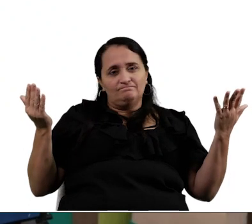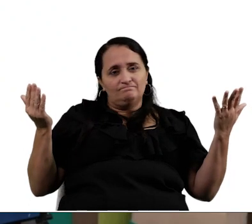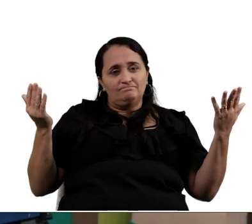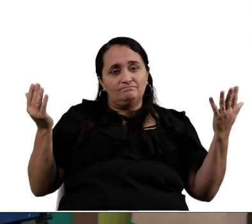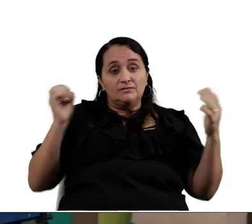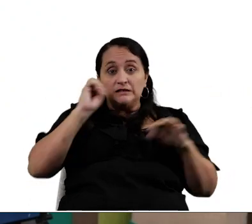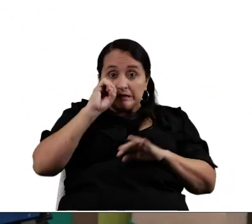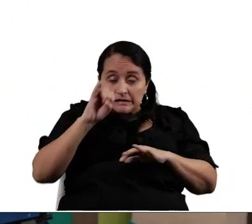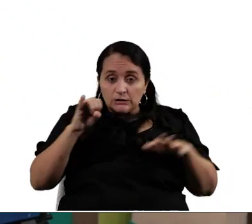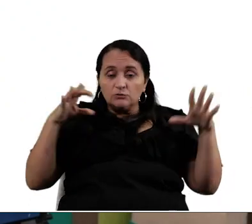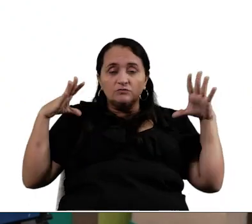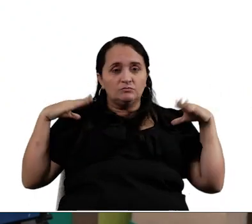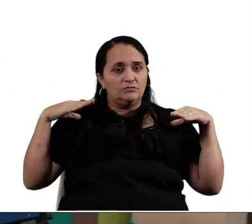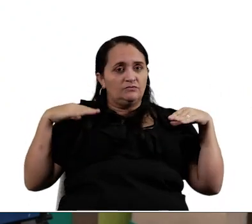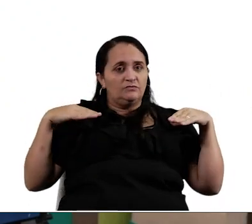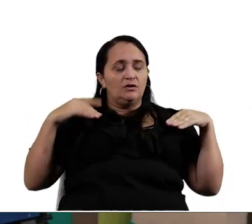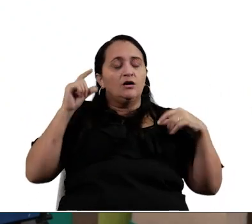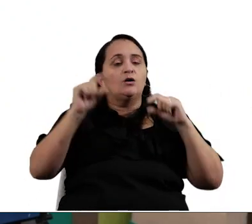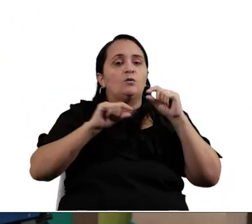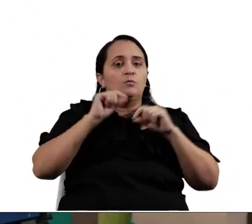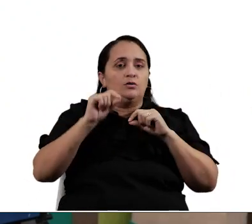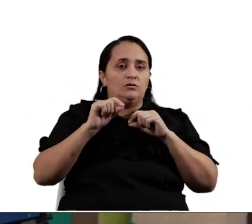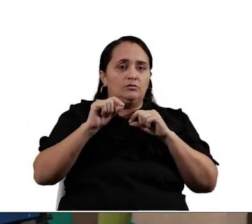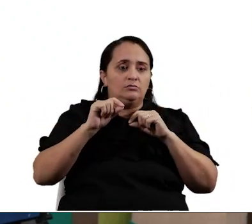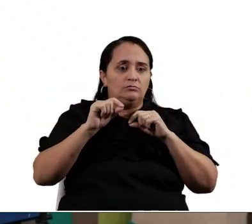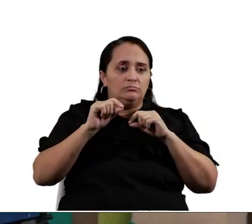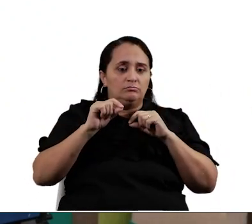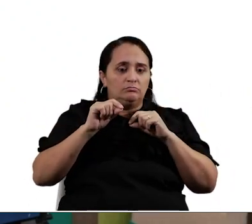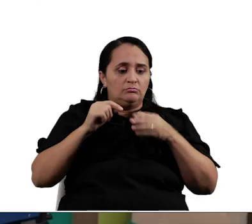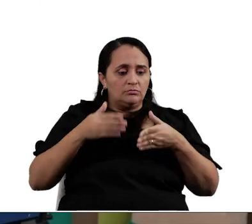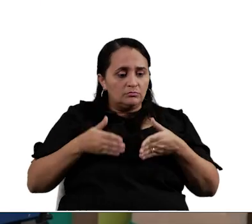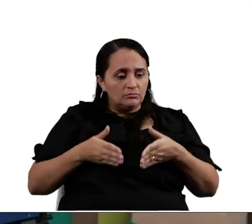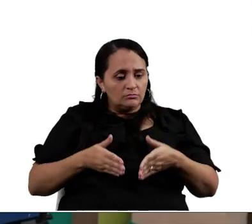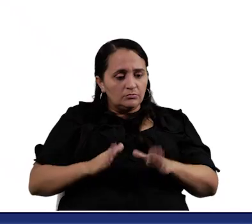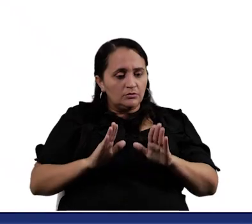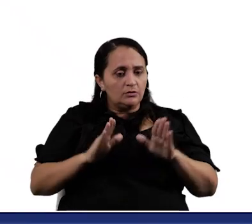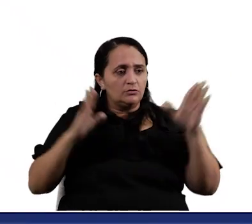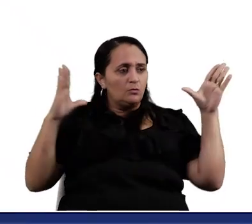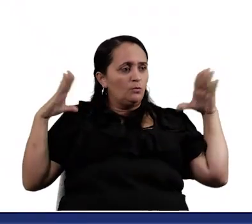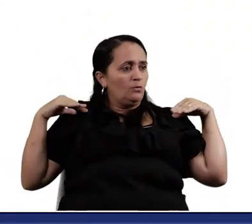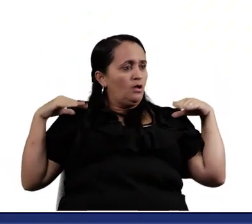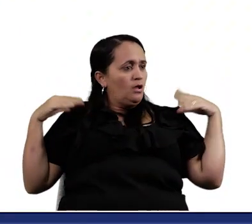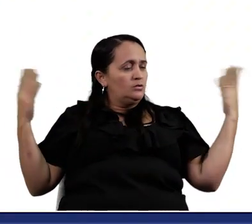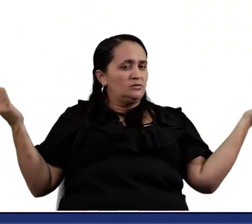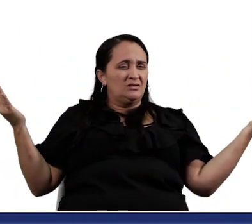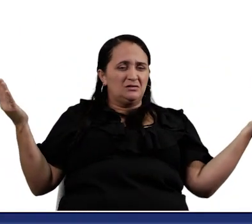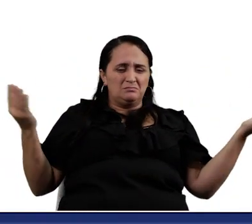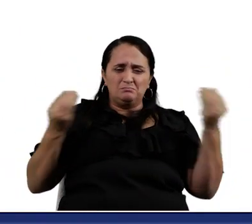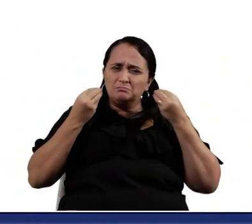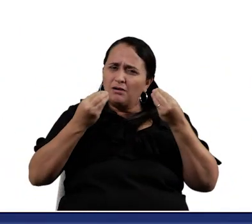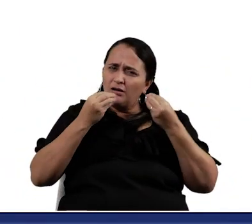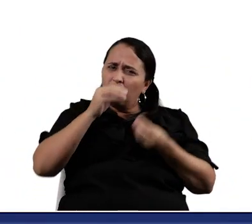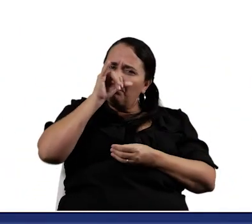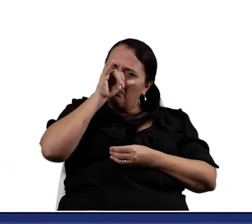teria nascido com as asinhas, com penas, não é verdade? Então, olha lá. Por que isso que